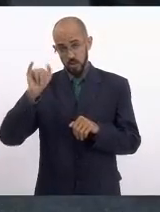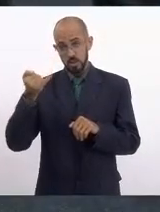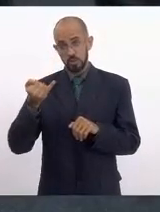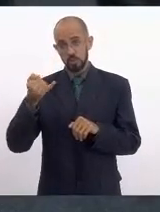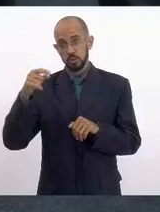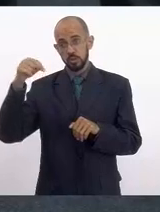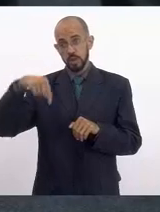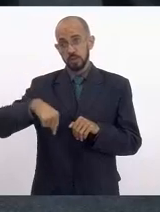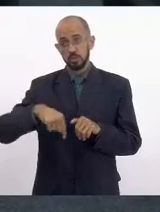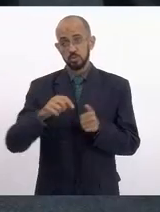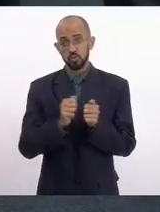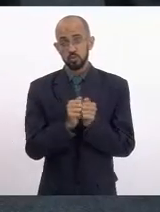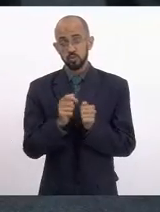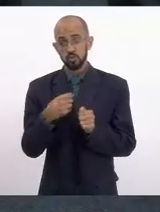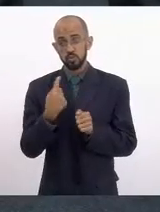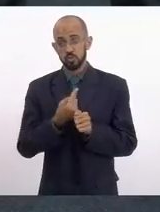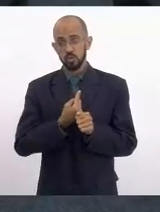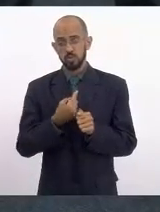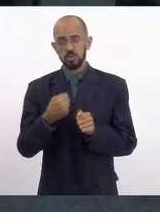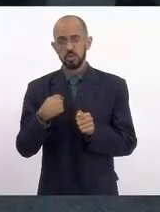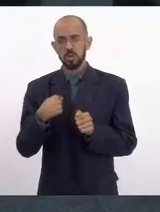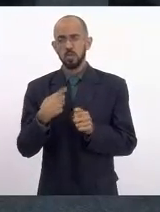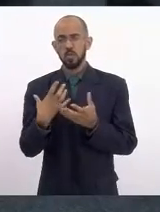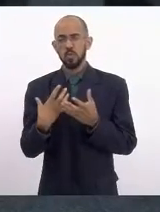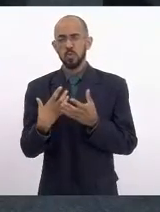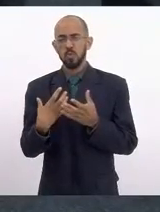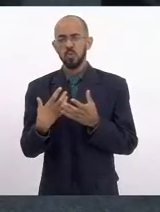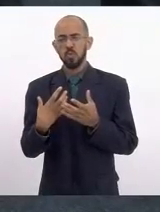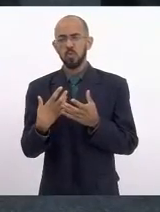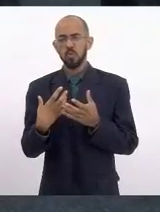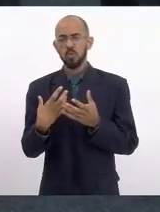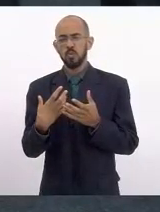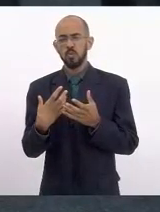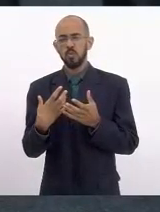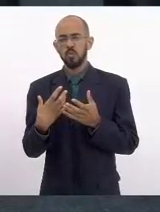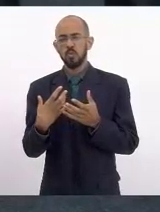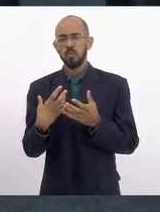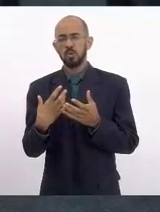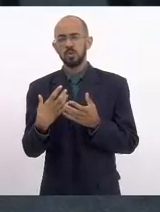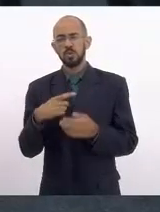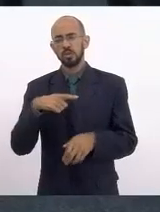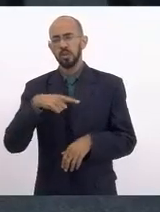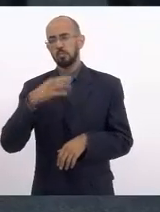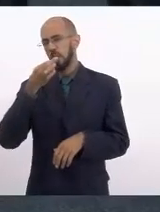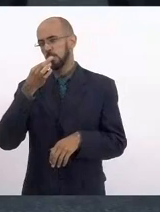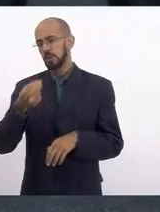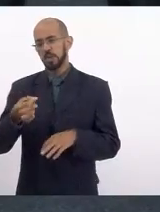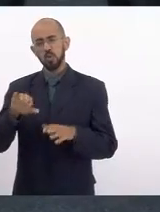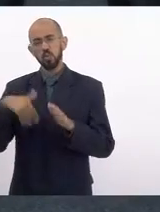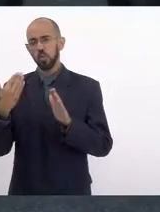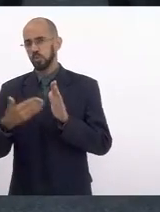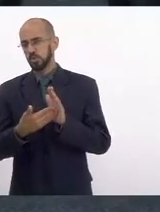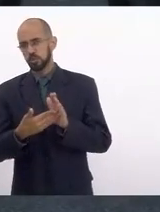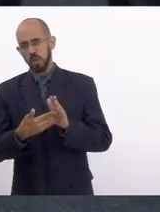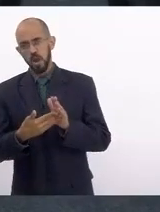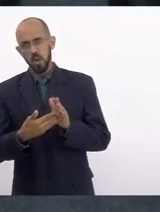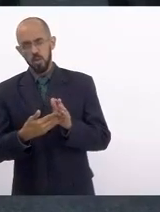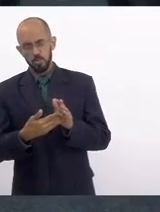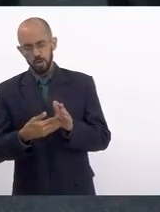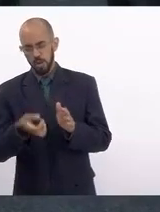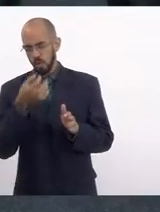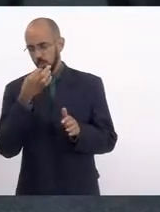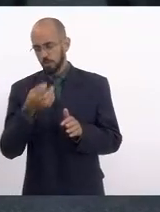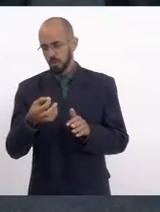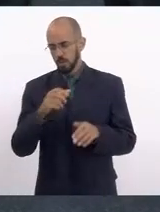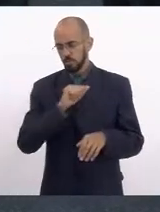conosco e eu subscrevo integralmente as posições que vêm sendo defendidas pelo André